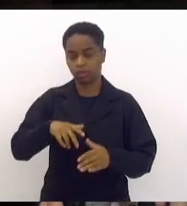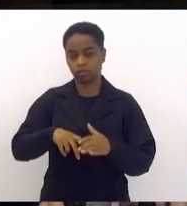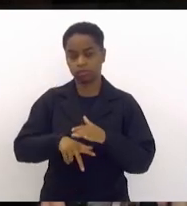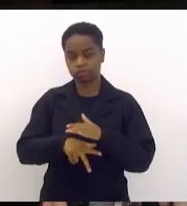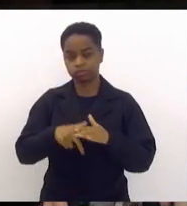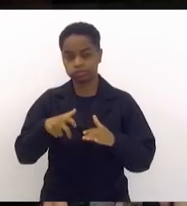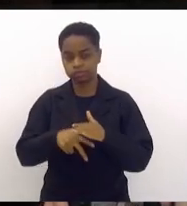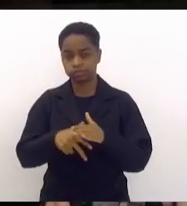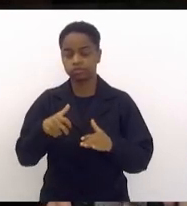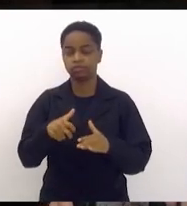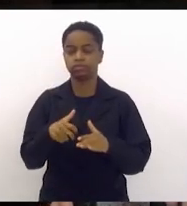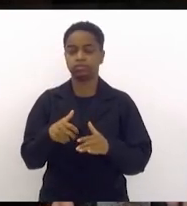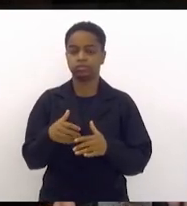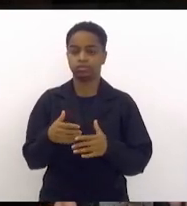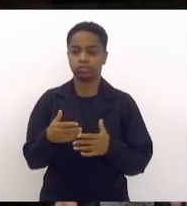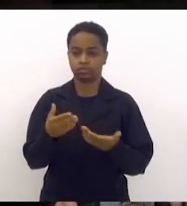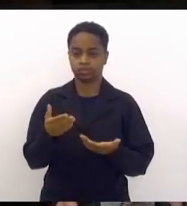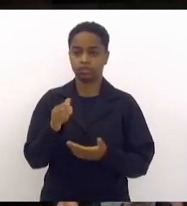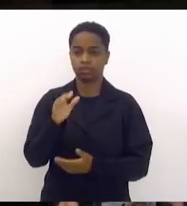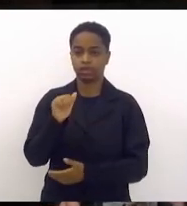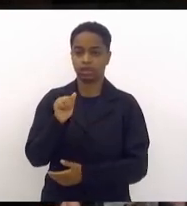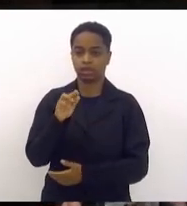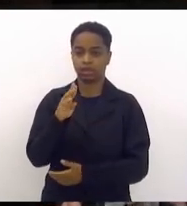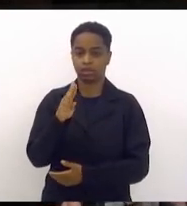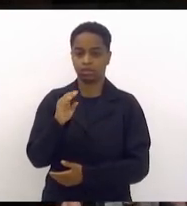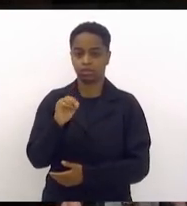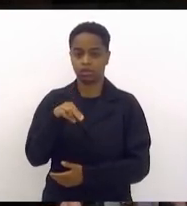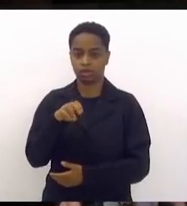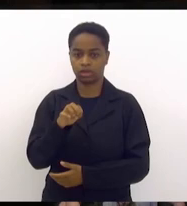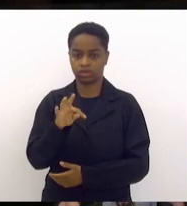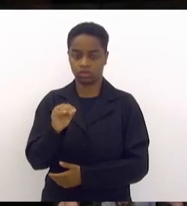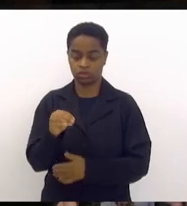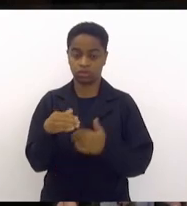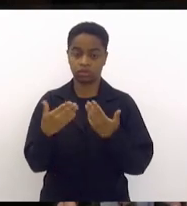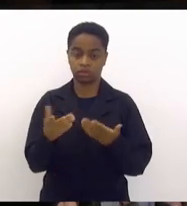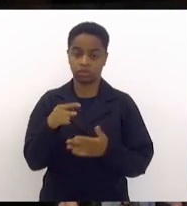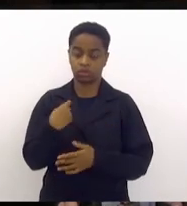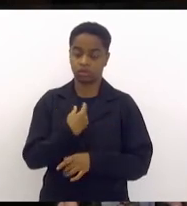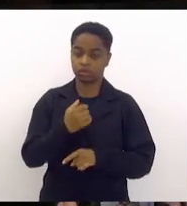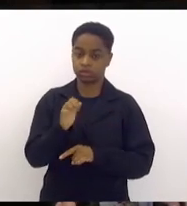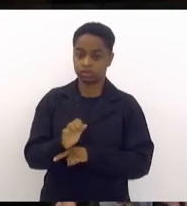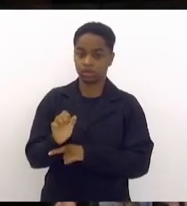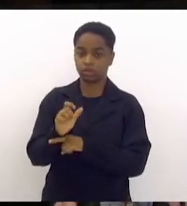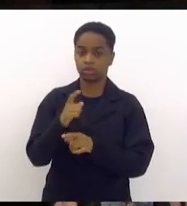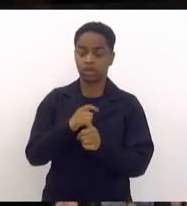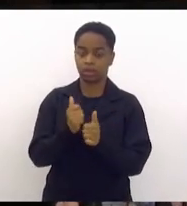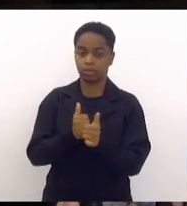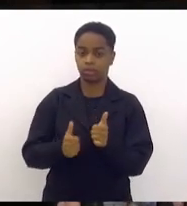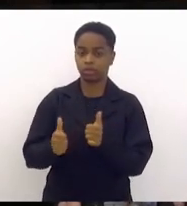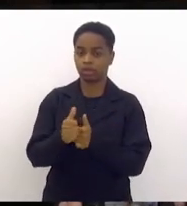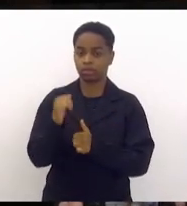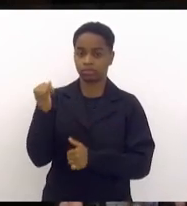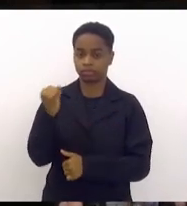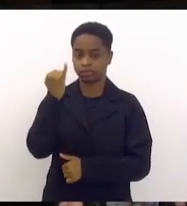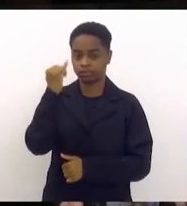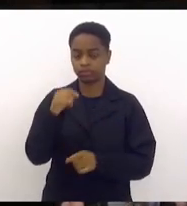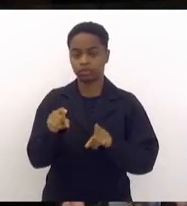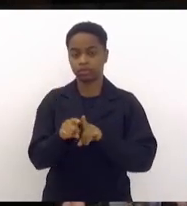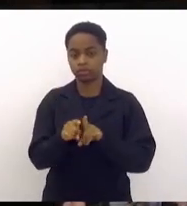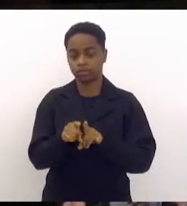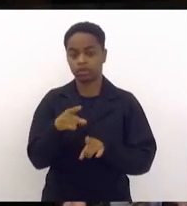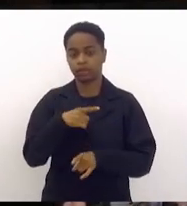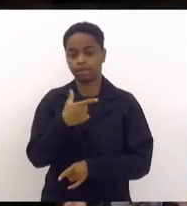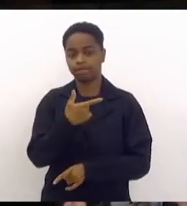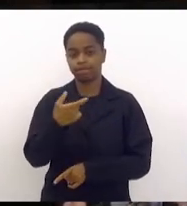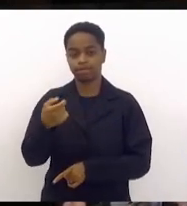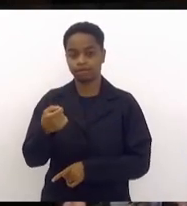desses carbonetos né então nosso estado ele tem um protagonismo muito fundamental são mais de 20